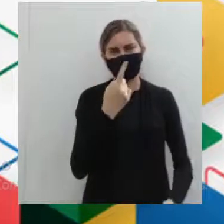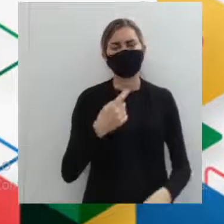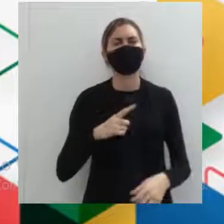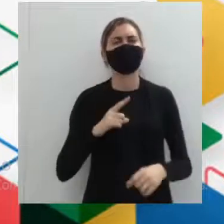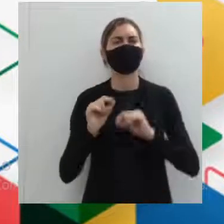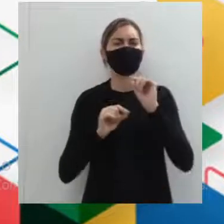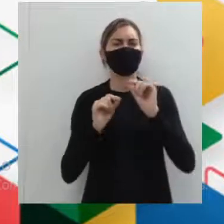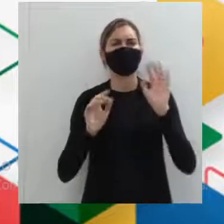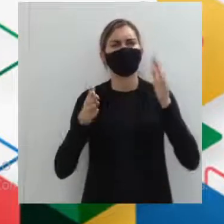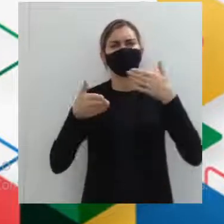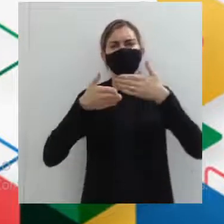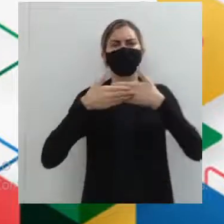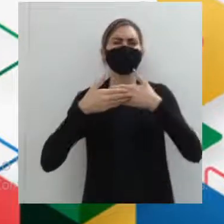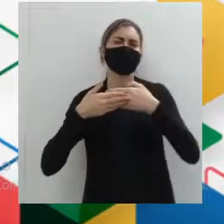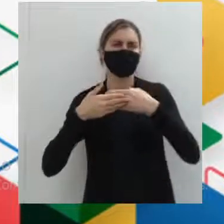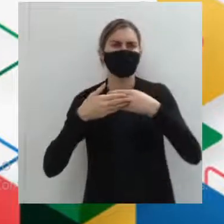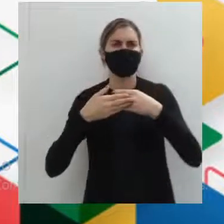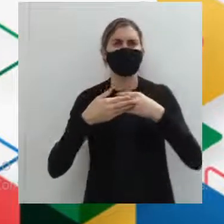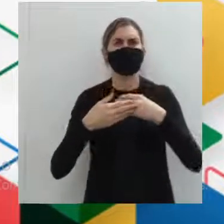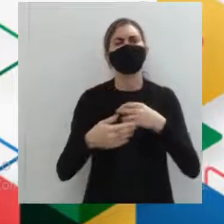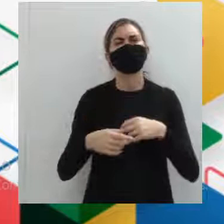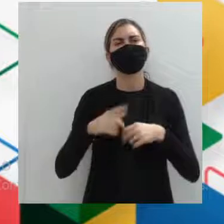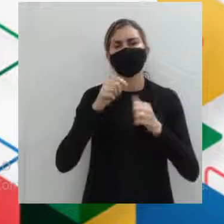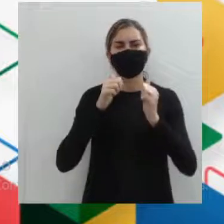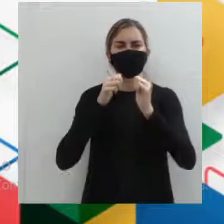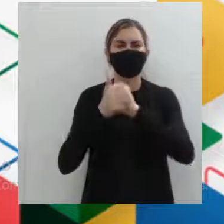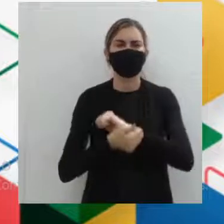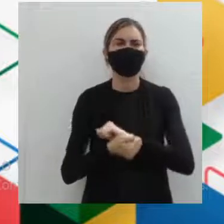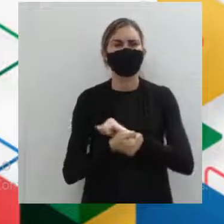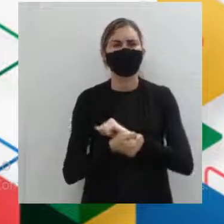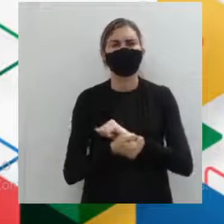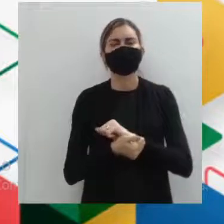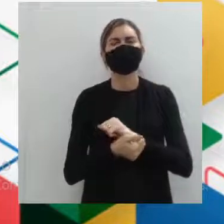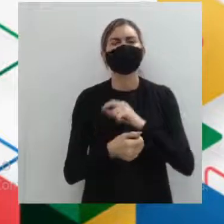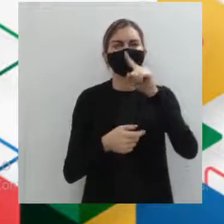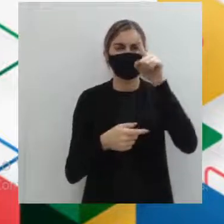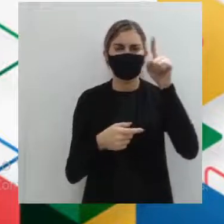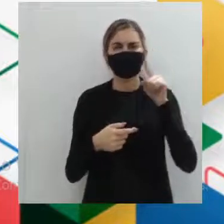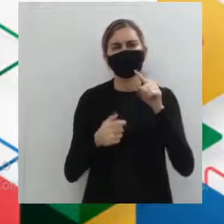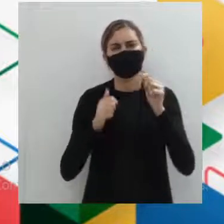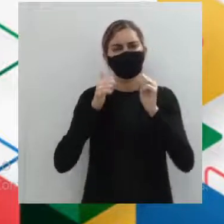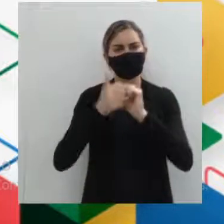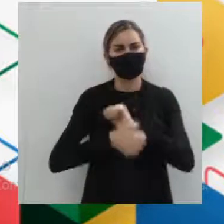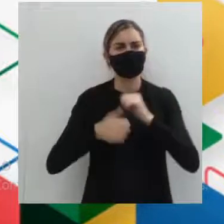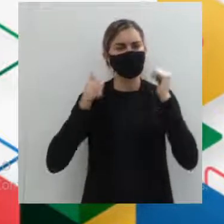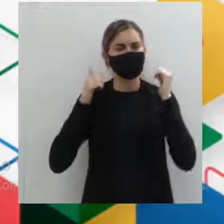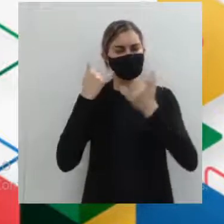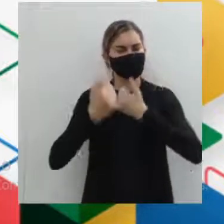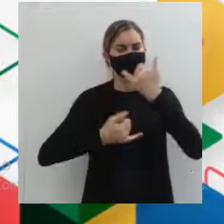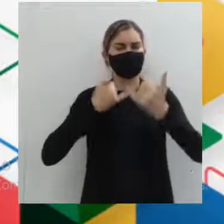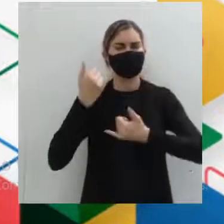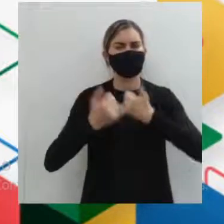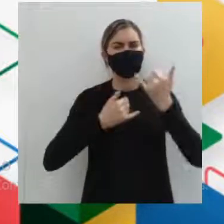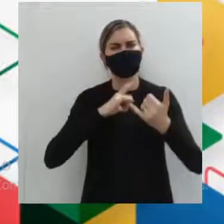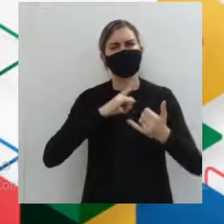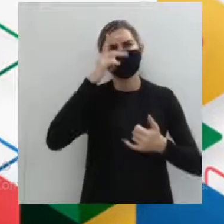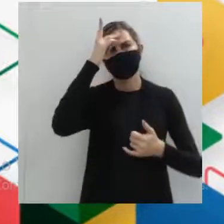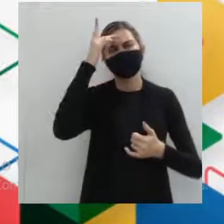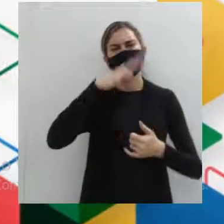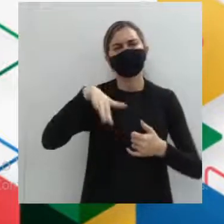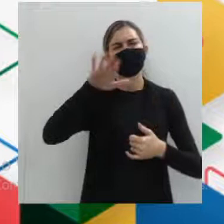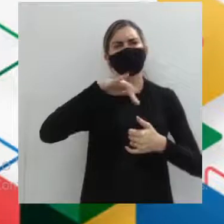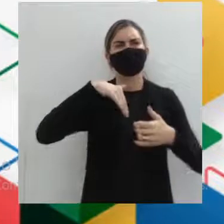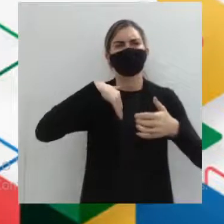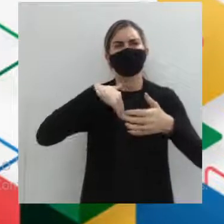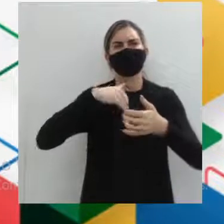E que foi fechada para ter esse momento esportivo, né? A gente pode dizer que é um esporte recreativo. E tem umas pessoas jogando,